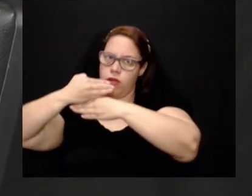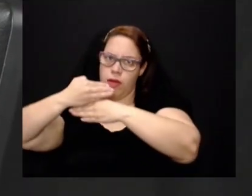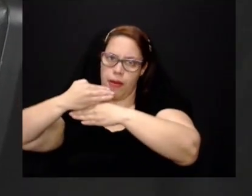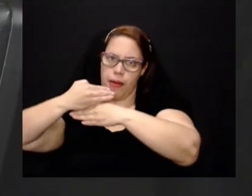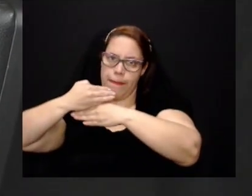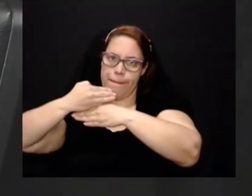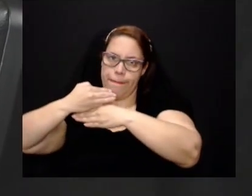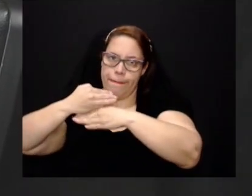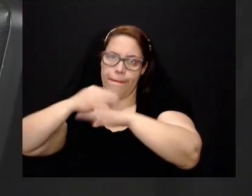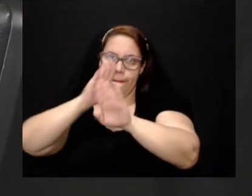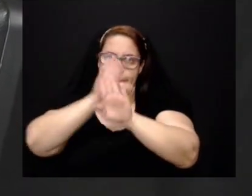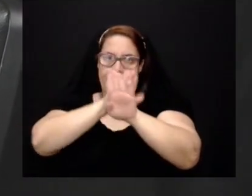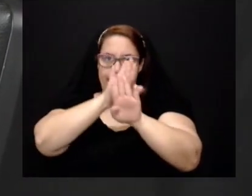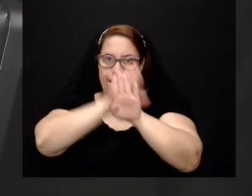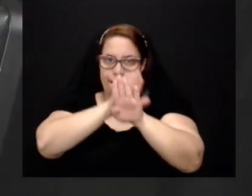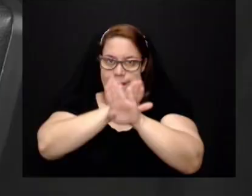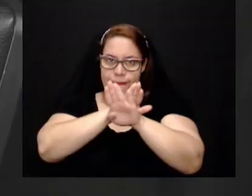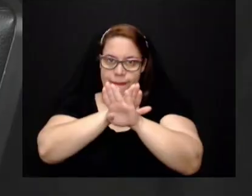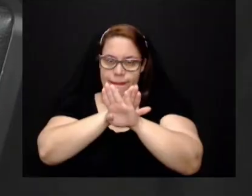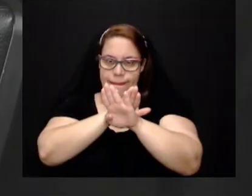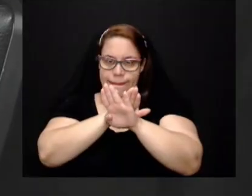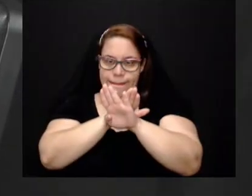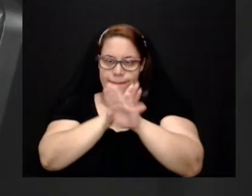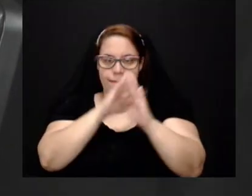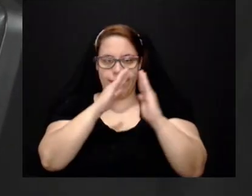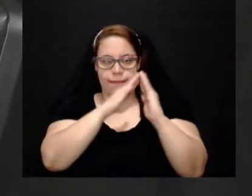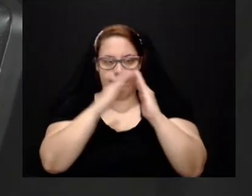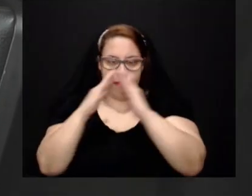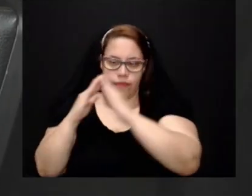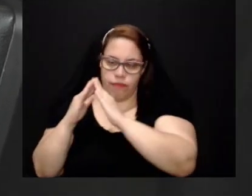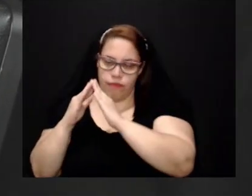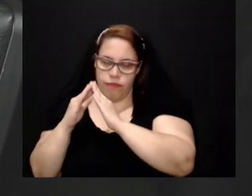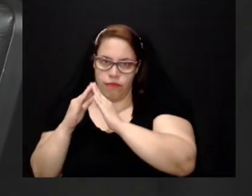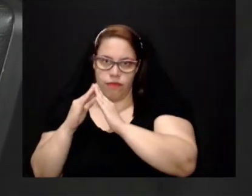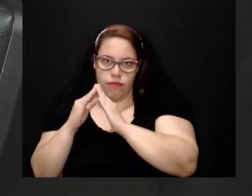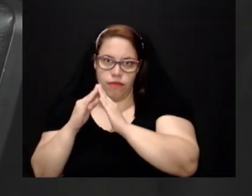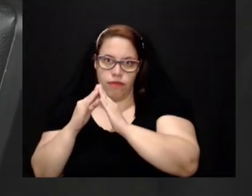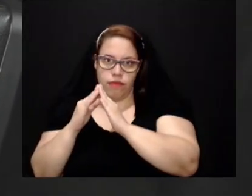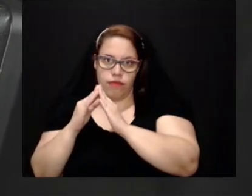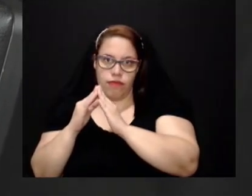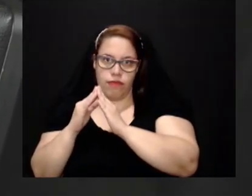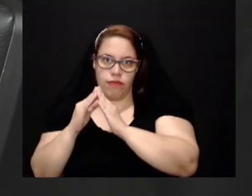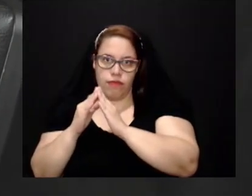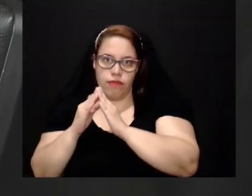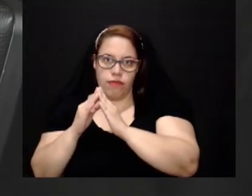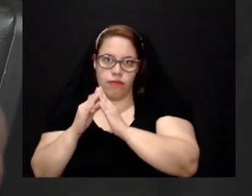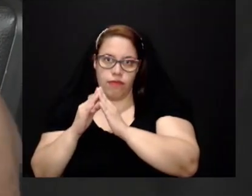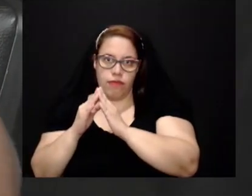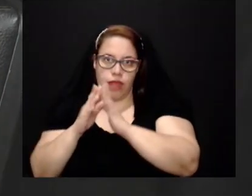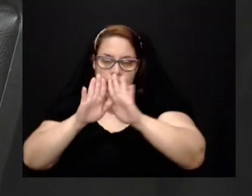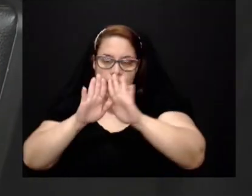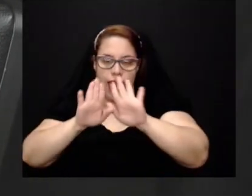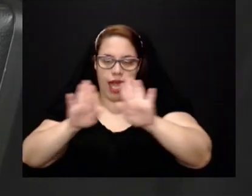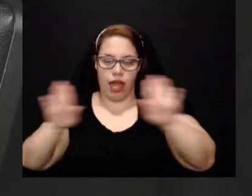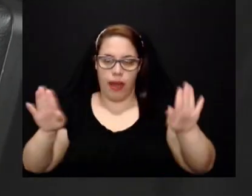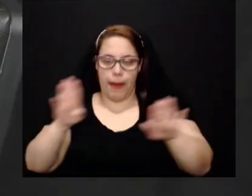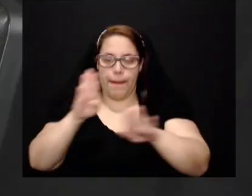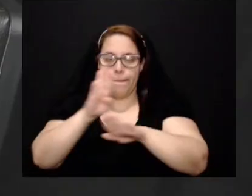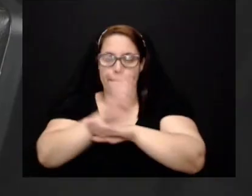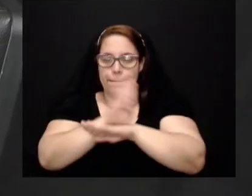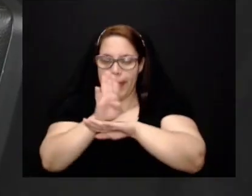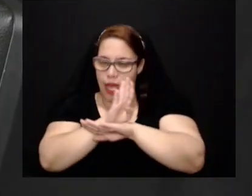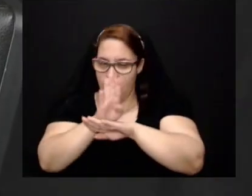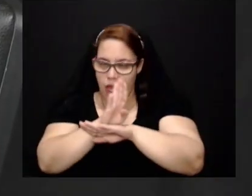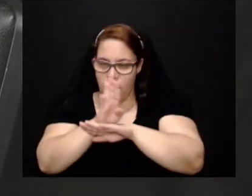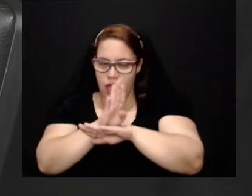vizinho, né, que dividia o quintal dela do vizinho, uma parede lisinha, bege, que a minha avó falou